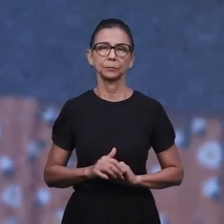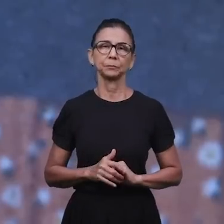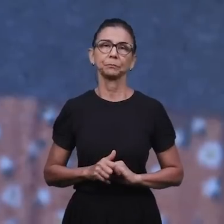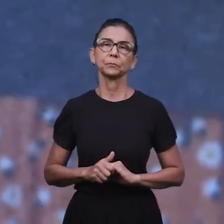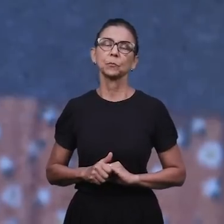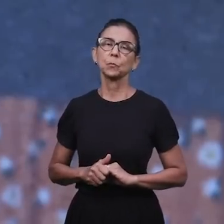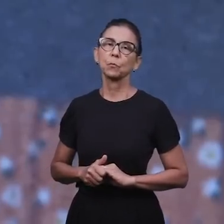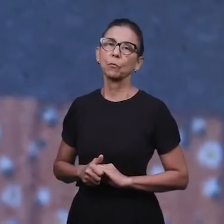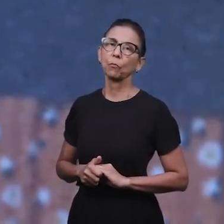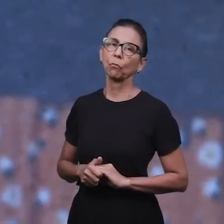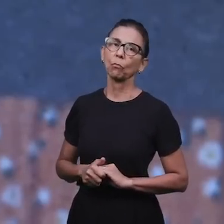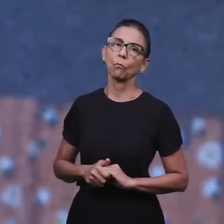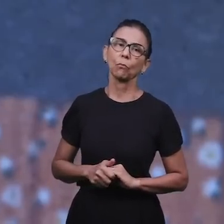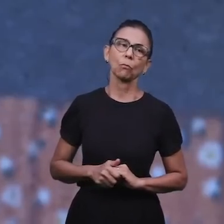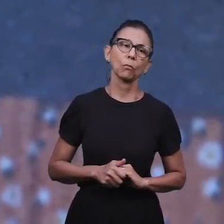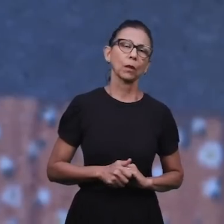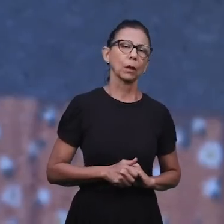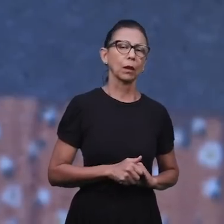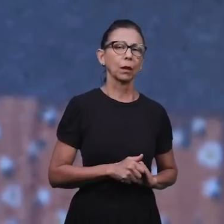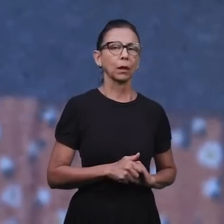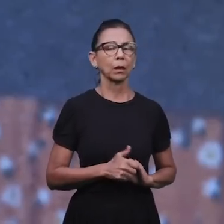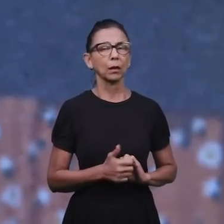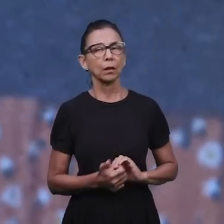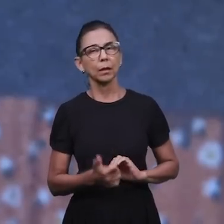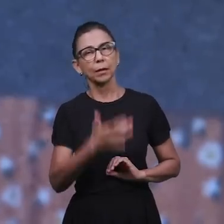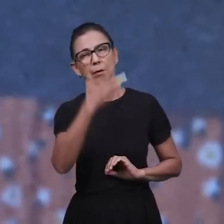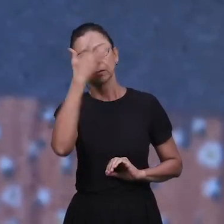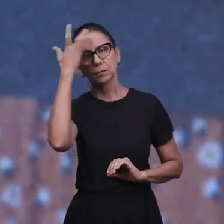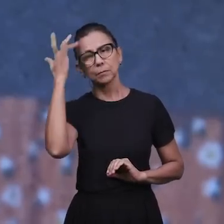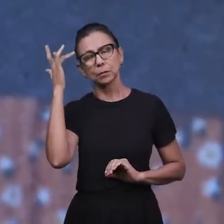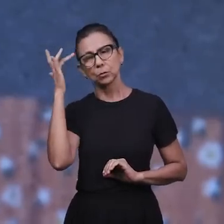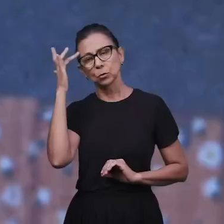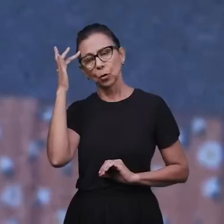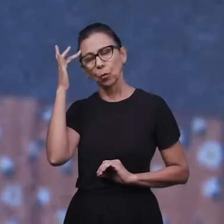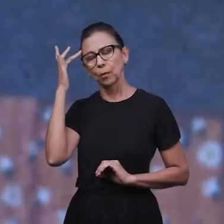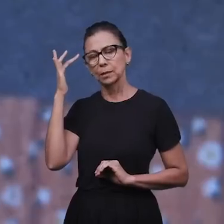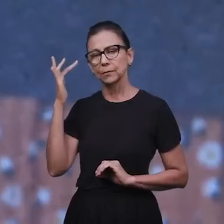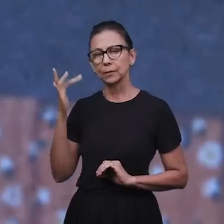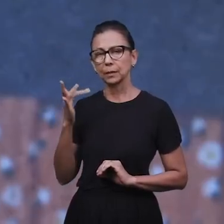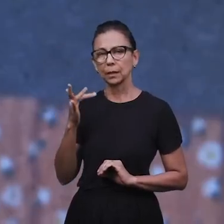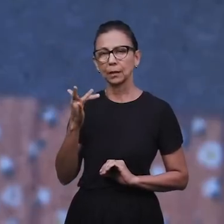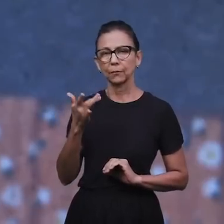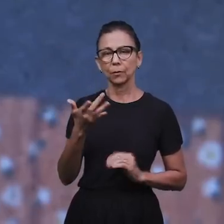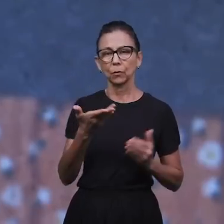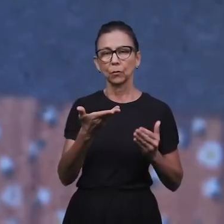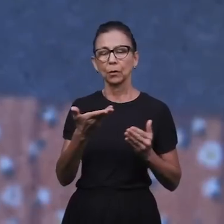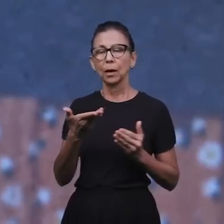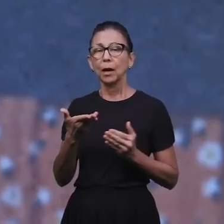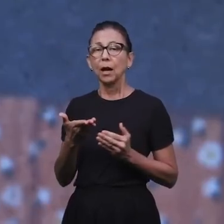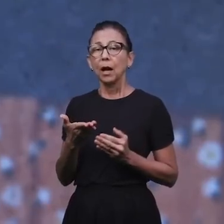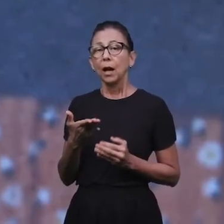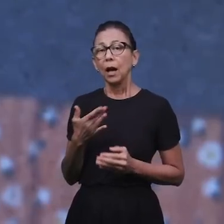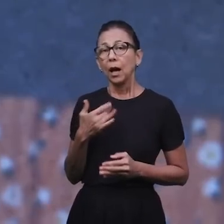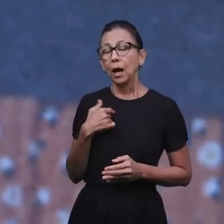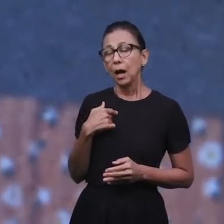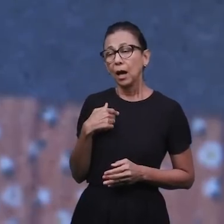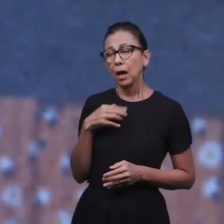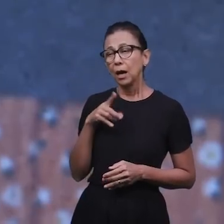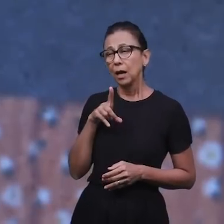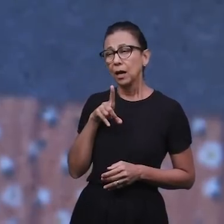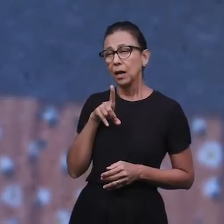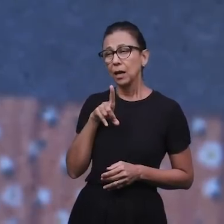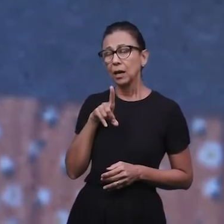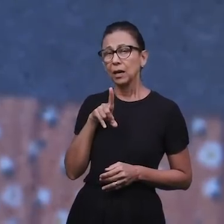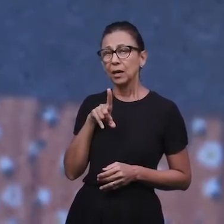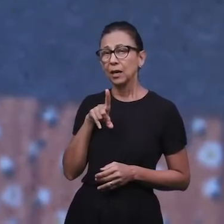uma expressão, numa situação como essa, de ser abordado por pessoas e por convites, e a pessoa falou